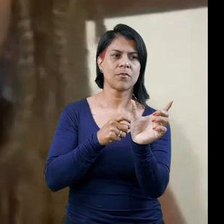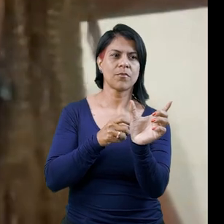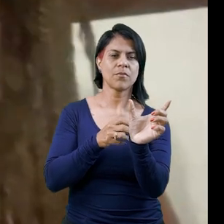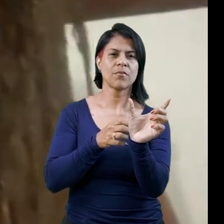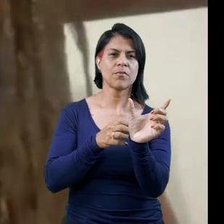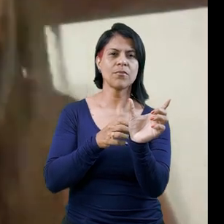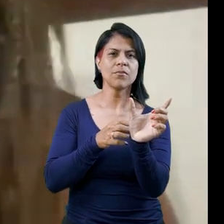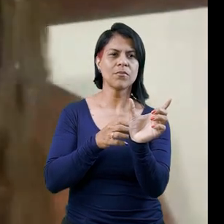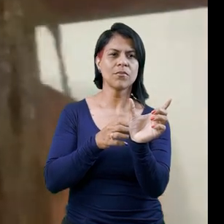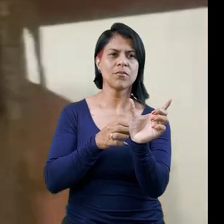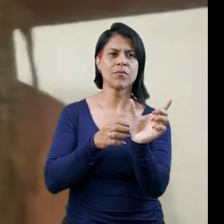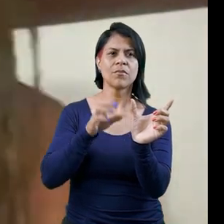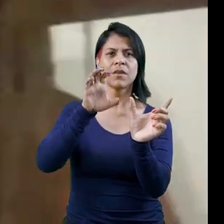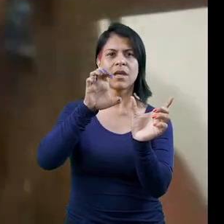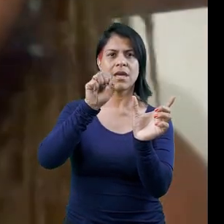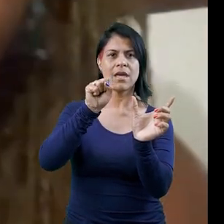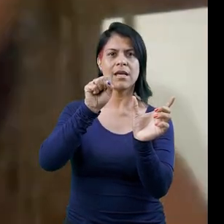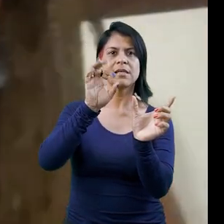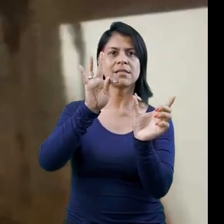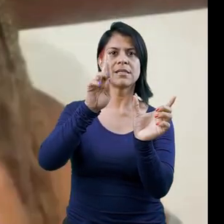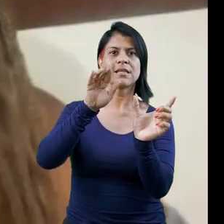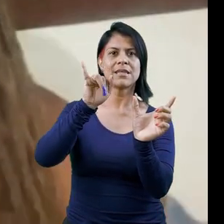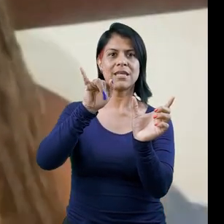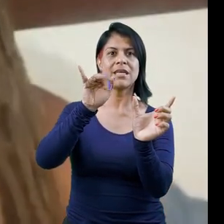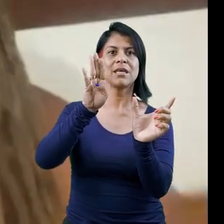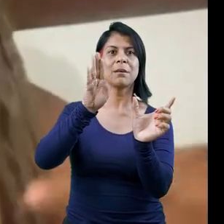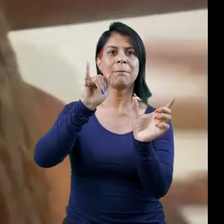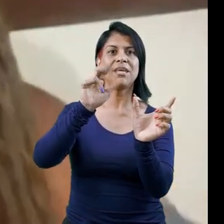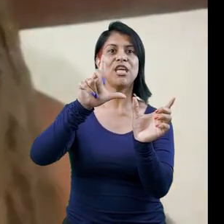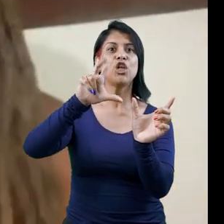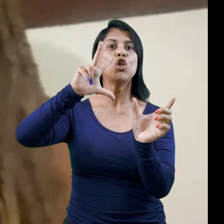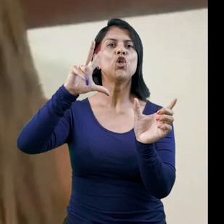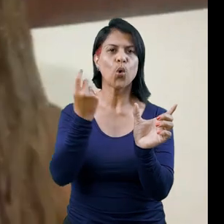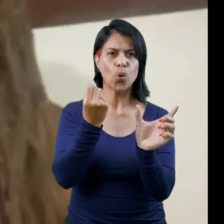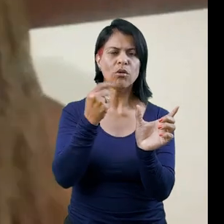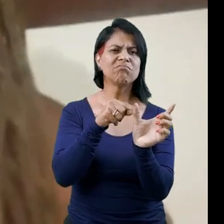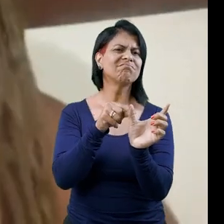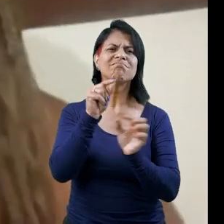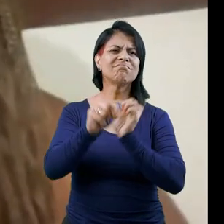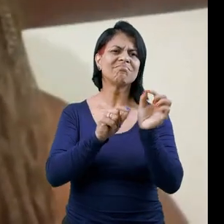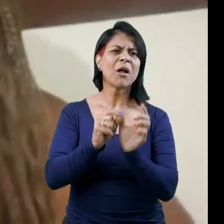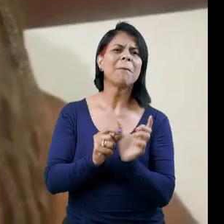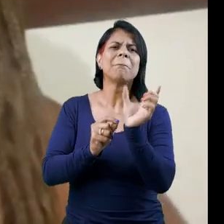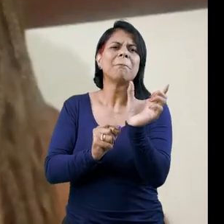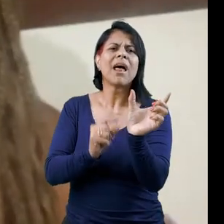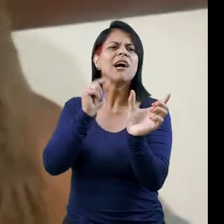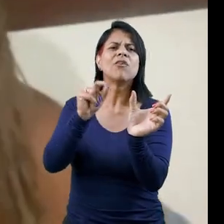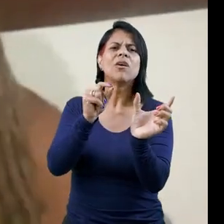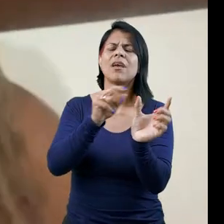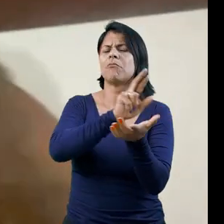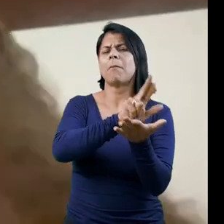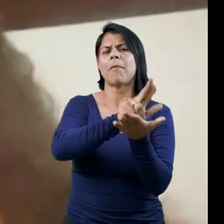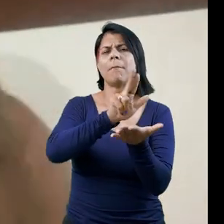falar a palavra direito, mas é estribrilho, estribilho. Existem muitas palavras e, na verdade,